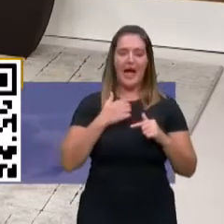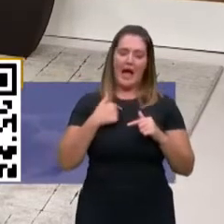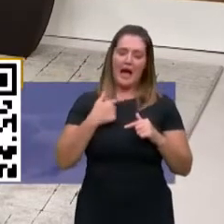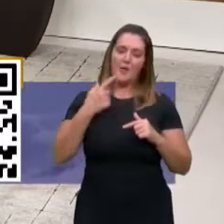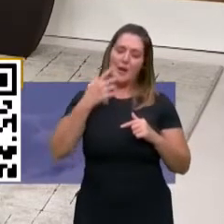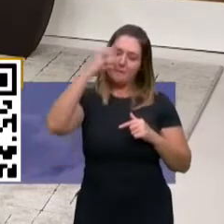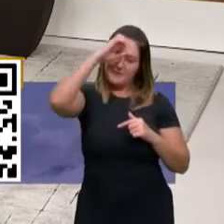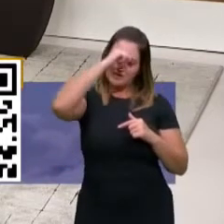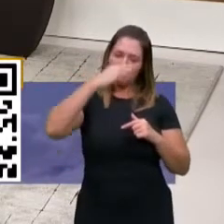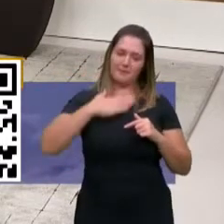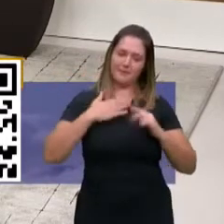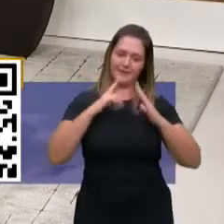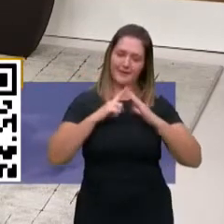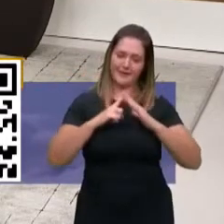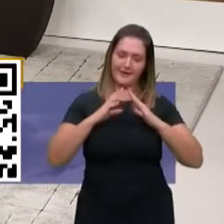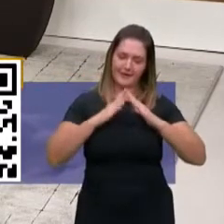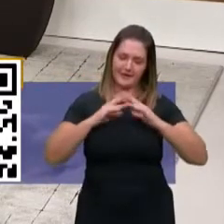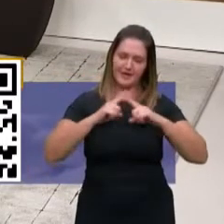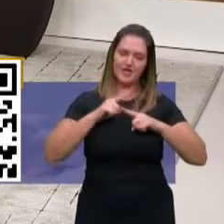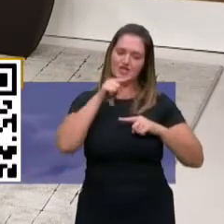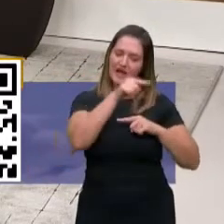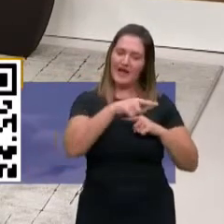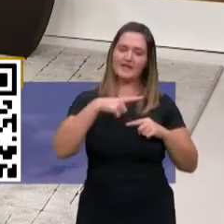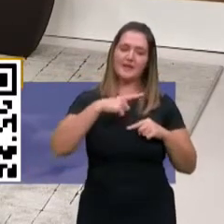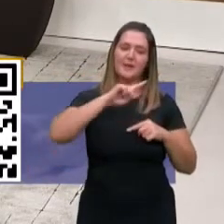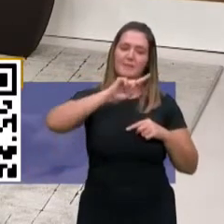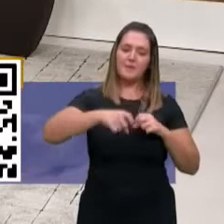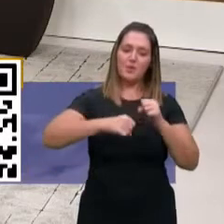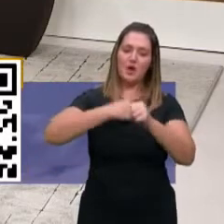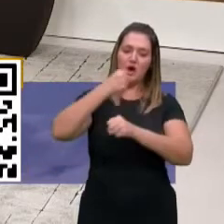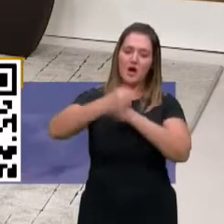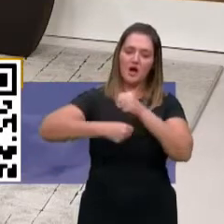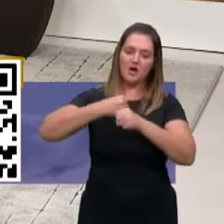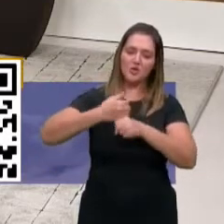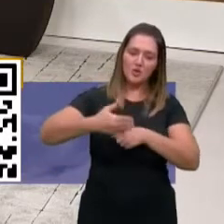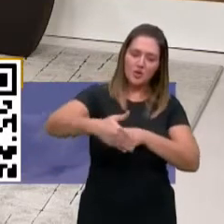haverá uma segunda chance. E que durante o milênio as pessoas vão estar